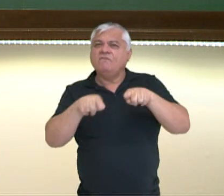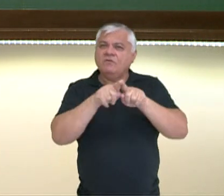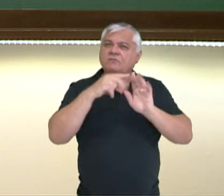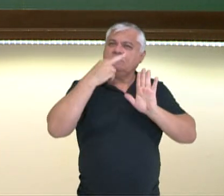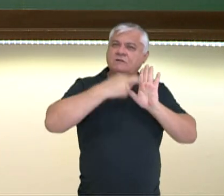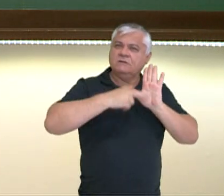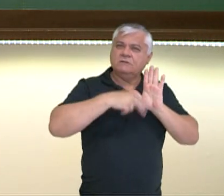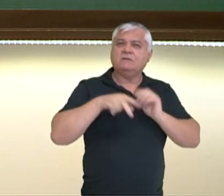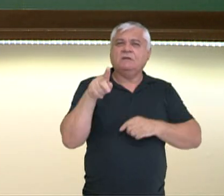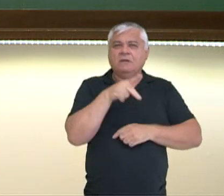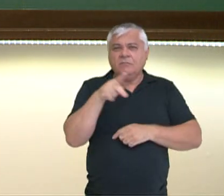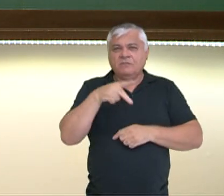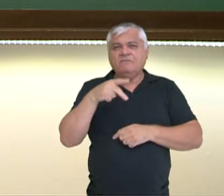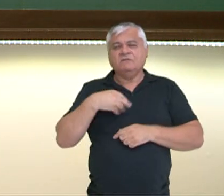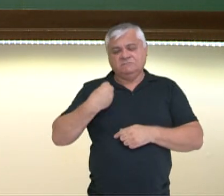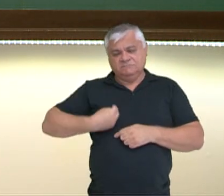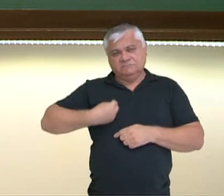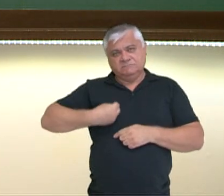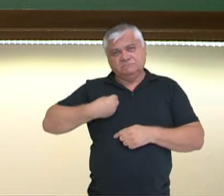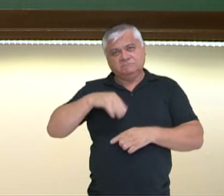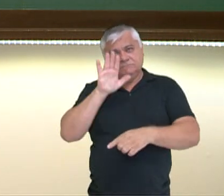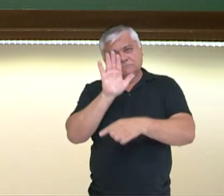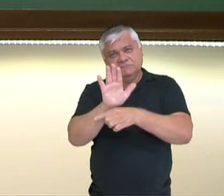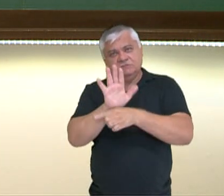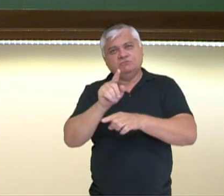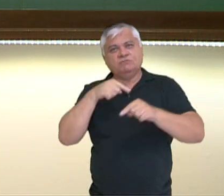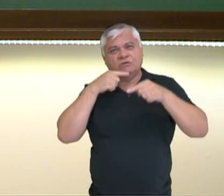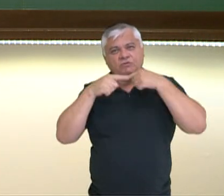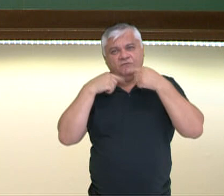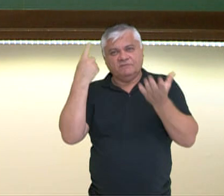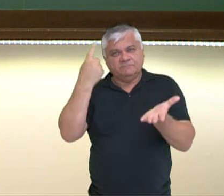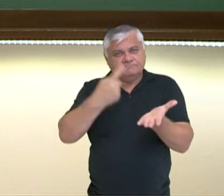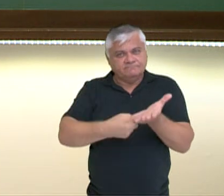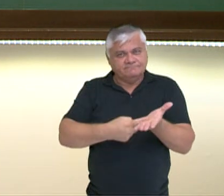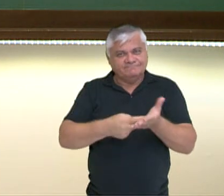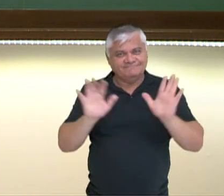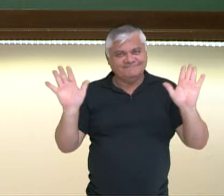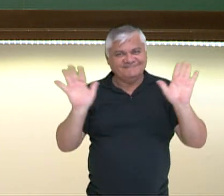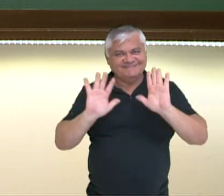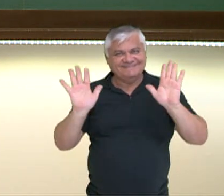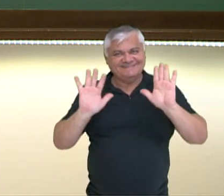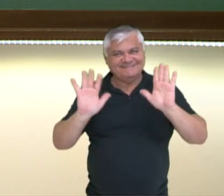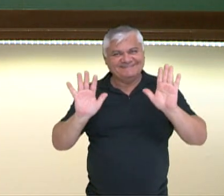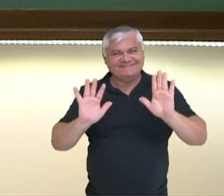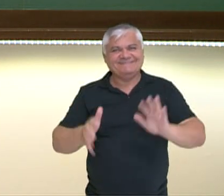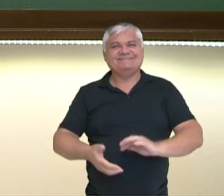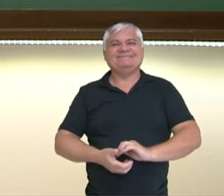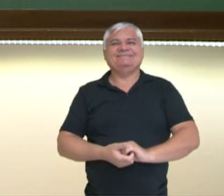prof estará aqui para tirar dúvida de vocês. Combinado? Até a próxima aula.